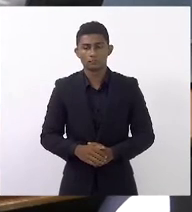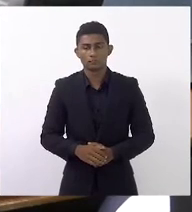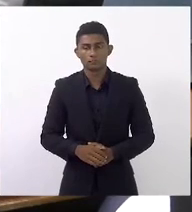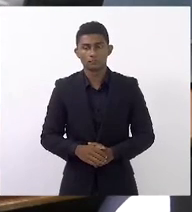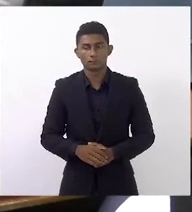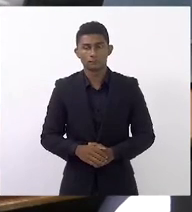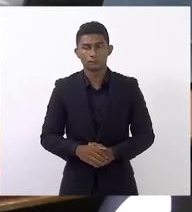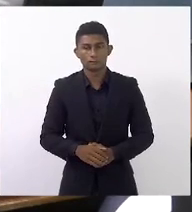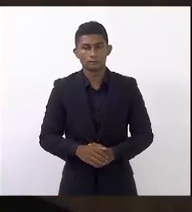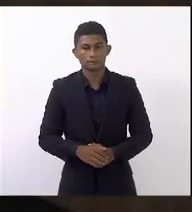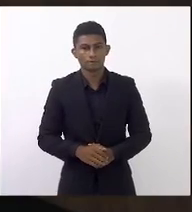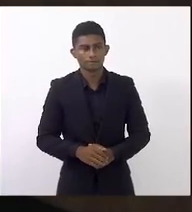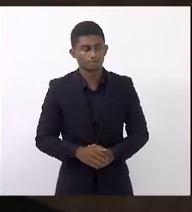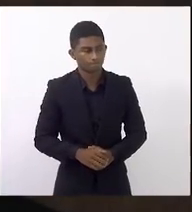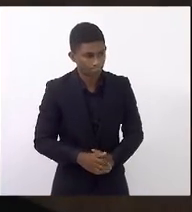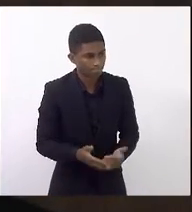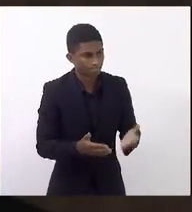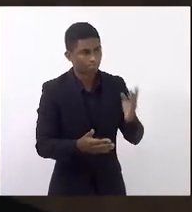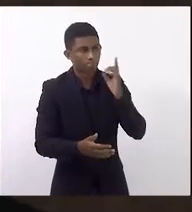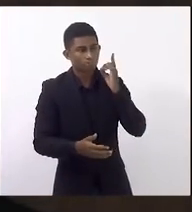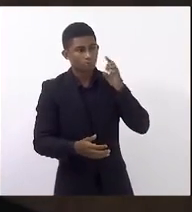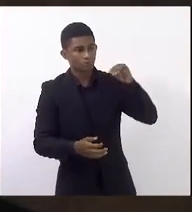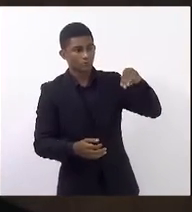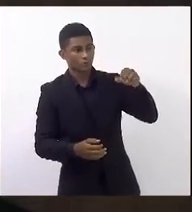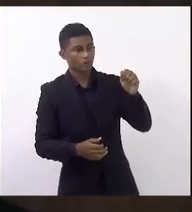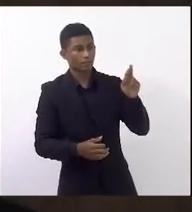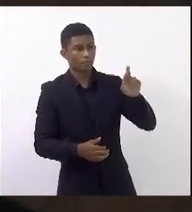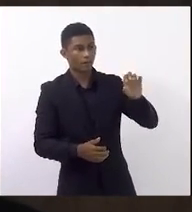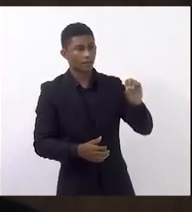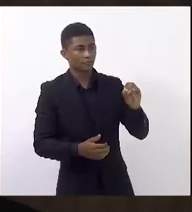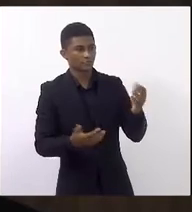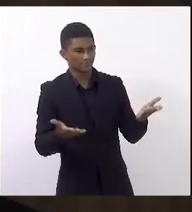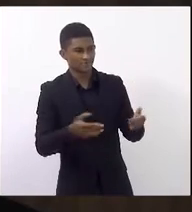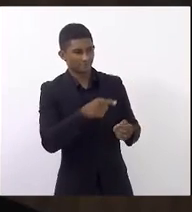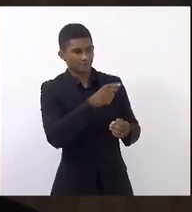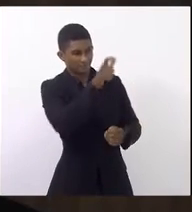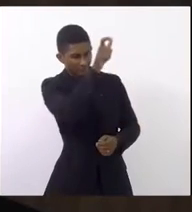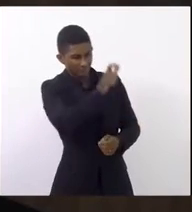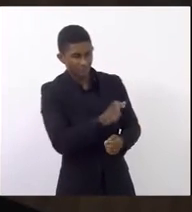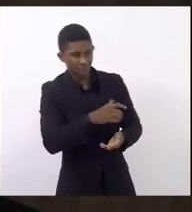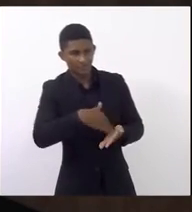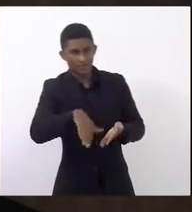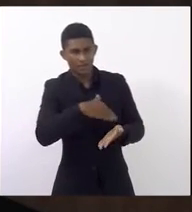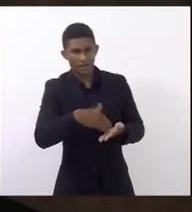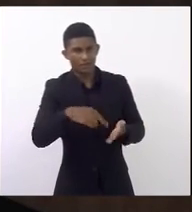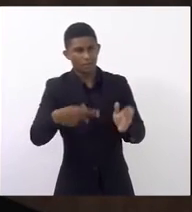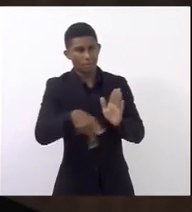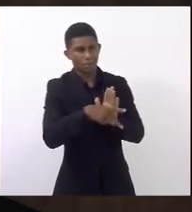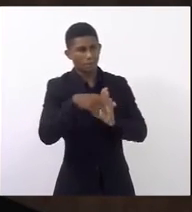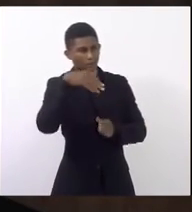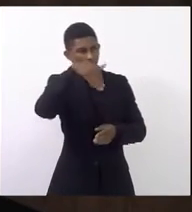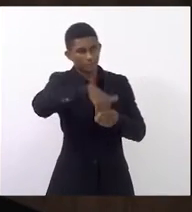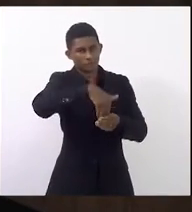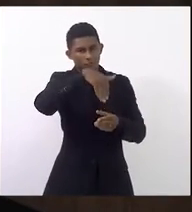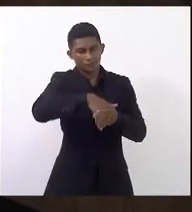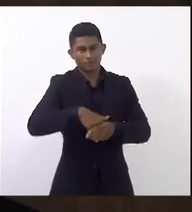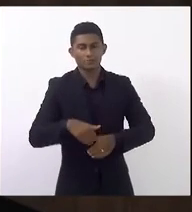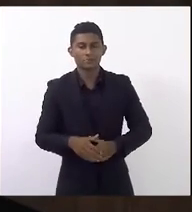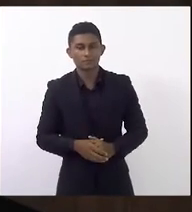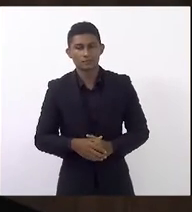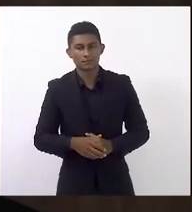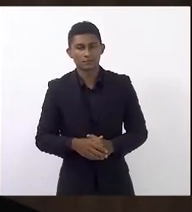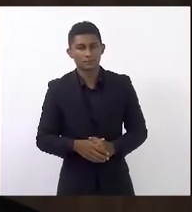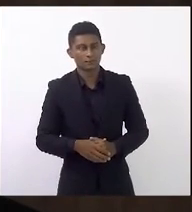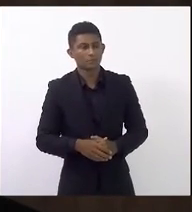Deputado Márcio Pacheco, que está secretariando esta votação. Eu tinha pedido, presidente Jair